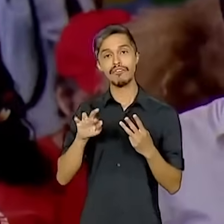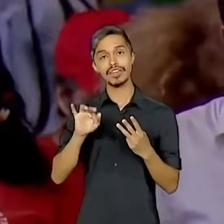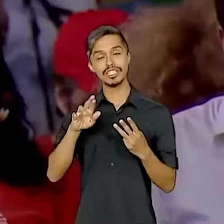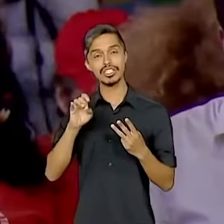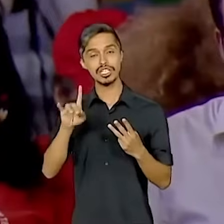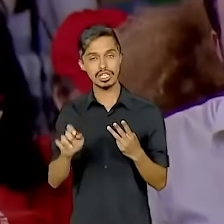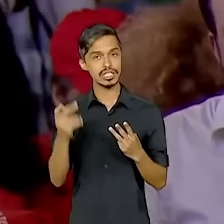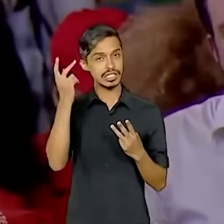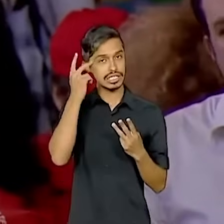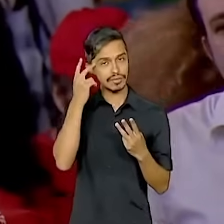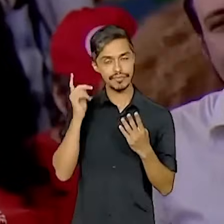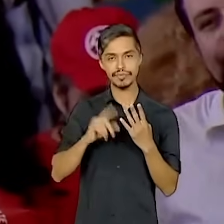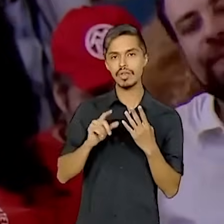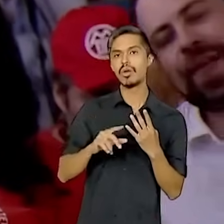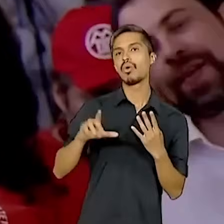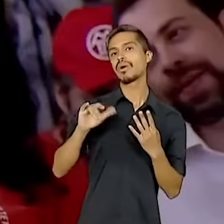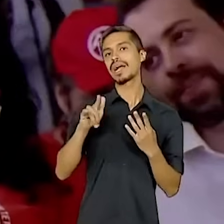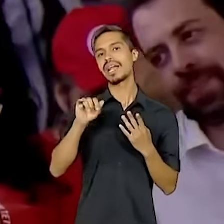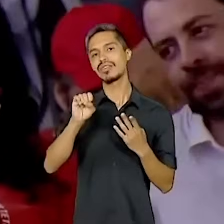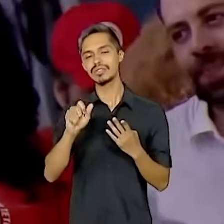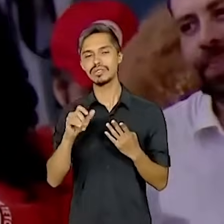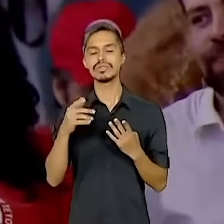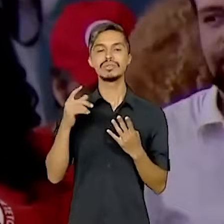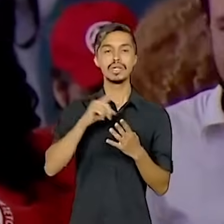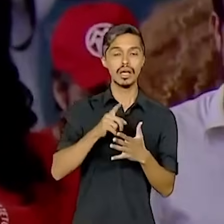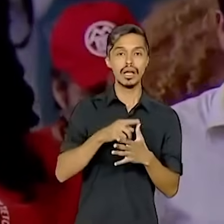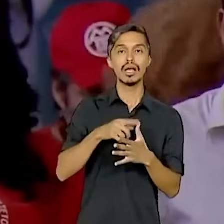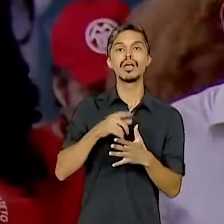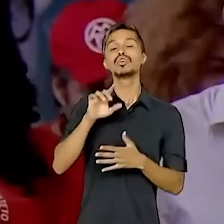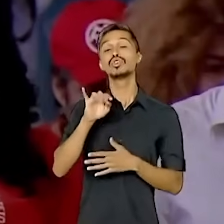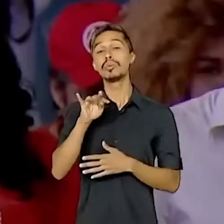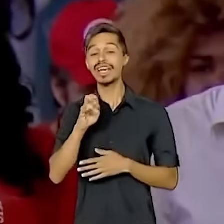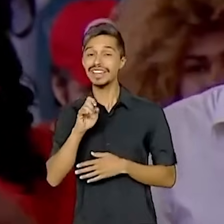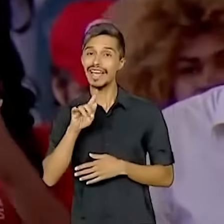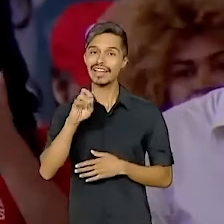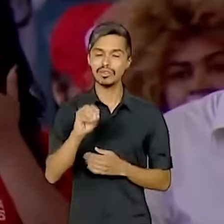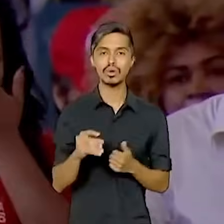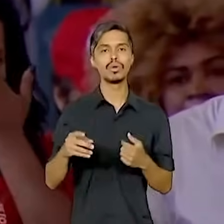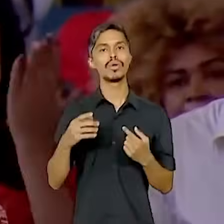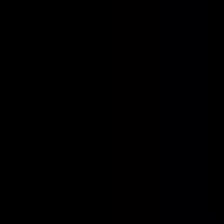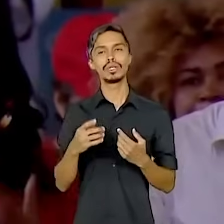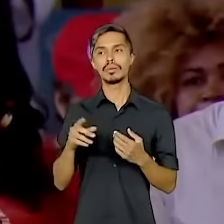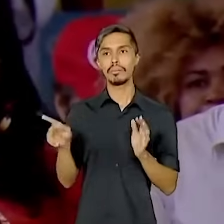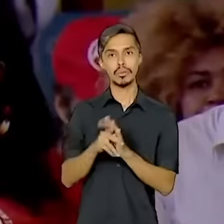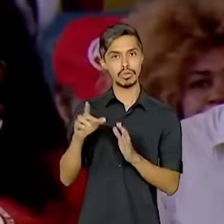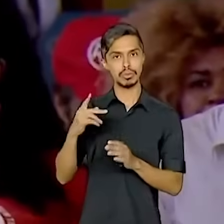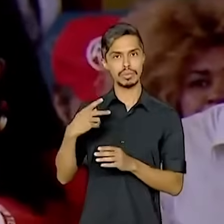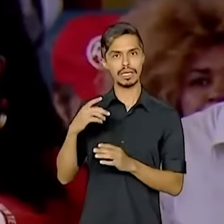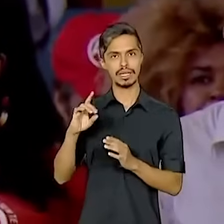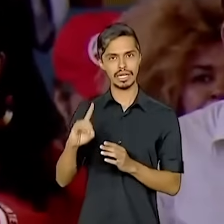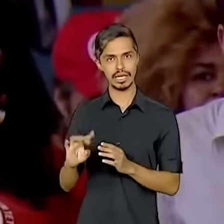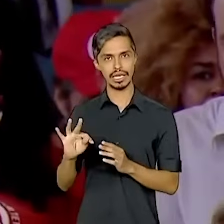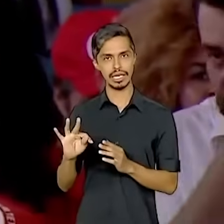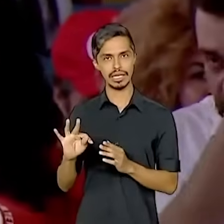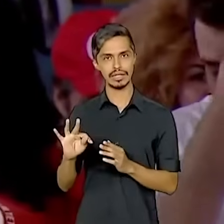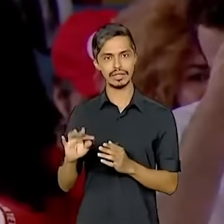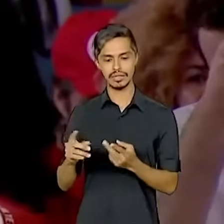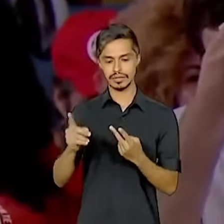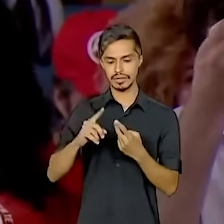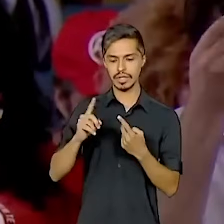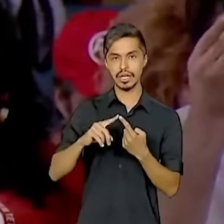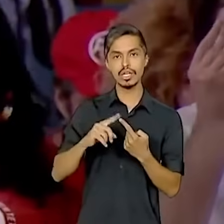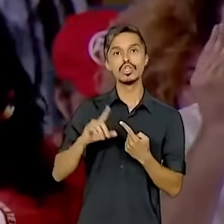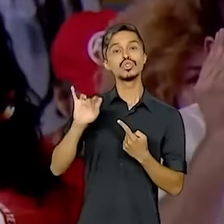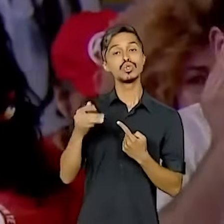de São Paulo, o Carlos Aratini, o nosso companheiro Gil Maltato, que é da Executiva Nacional do PT, a nossa querida